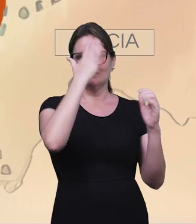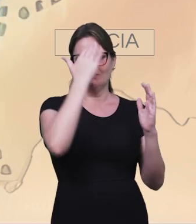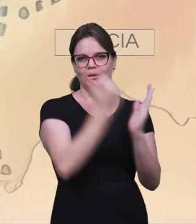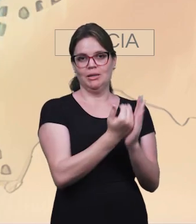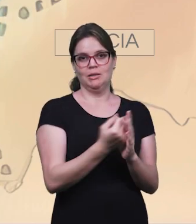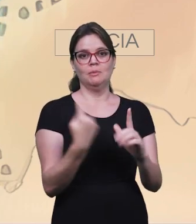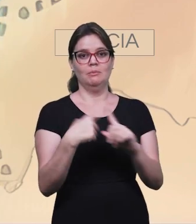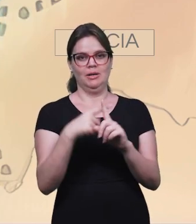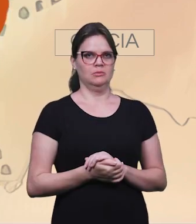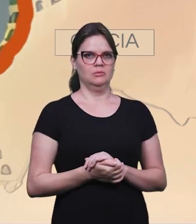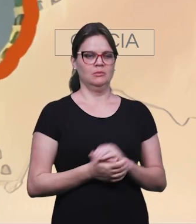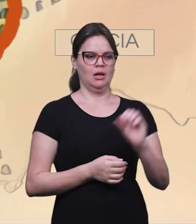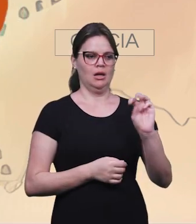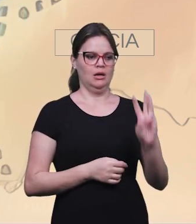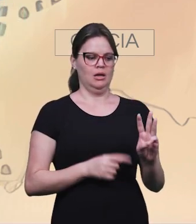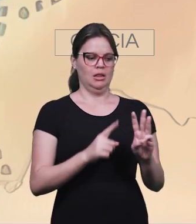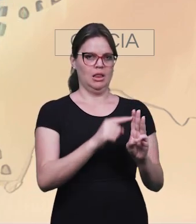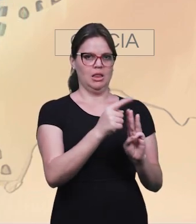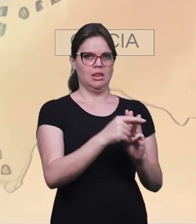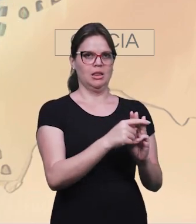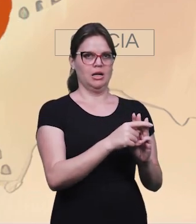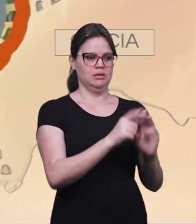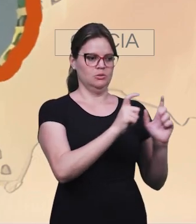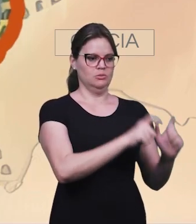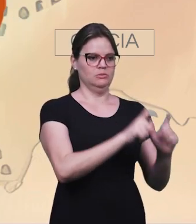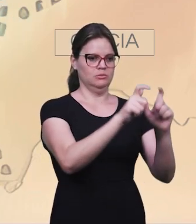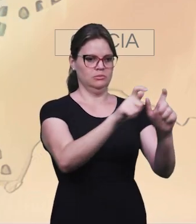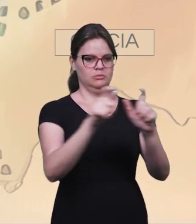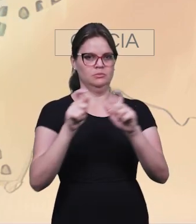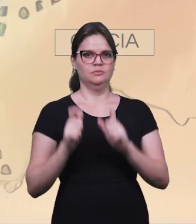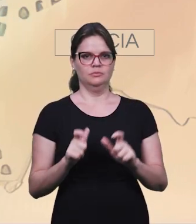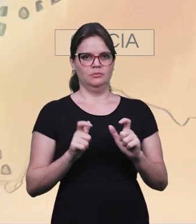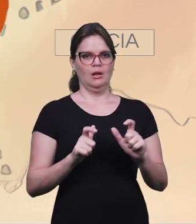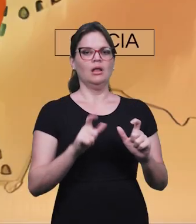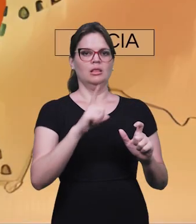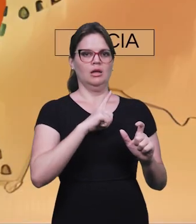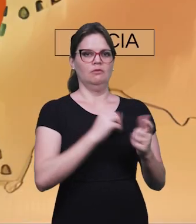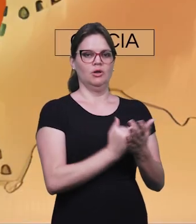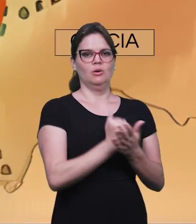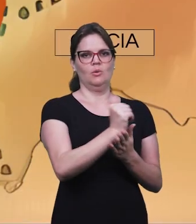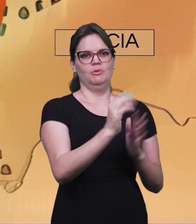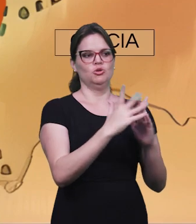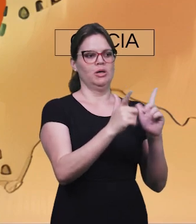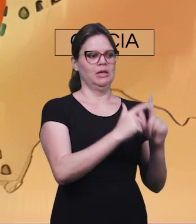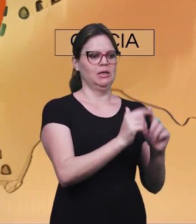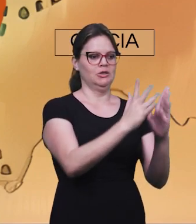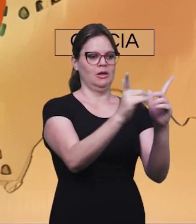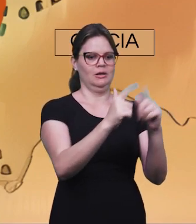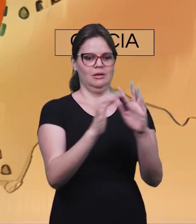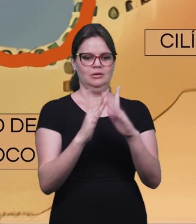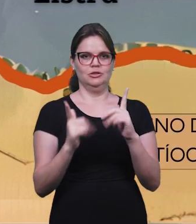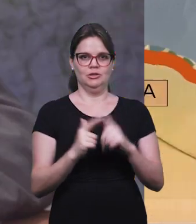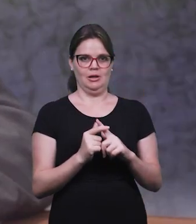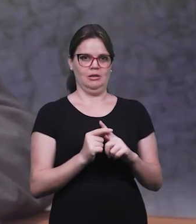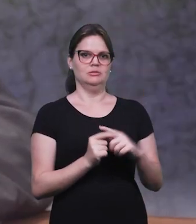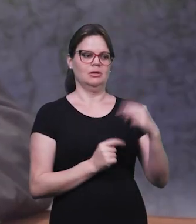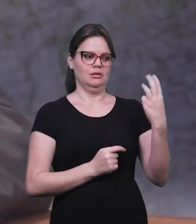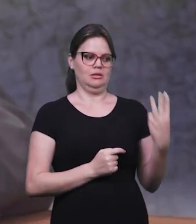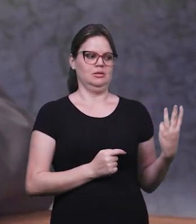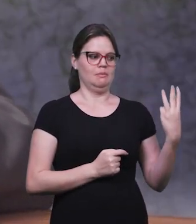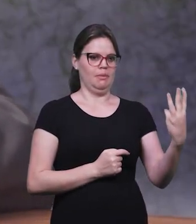e entende-se que algumas pessoas da linhagem de